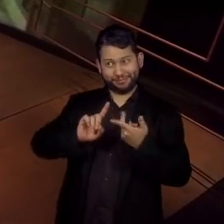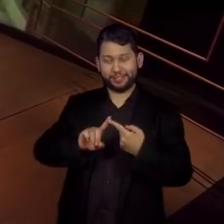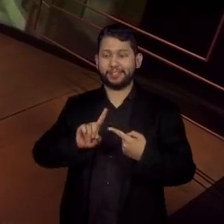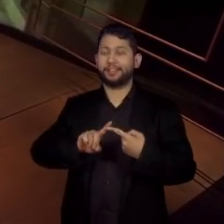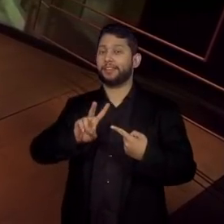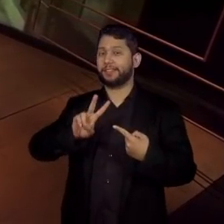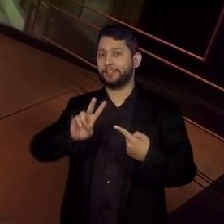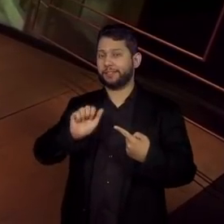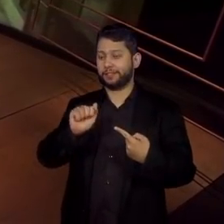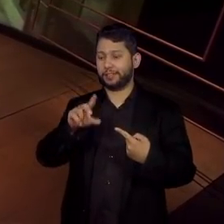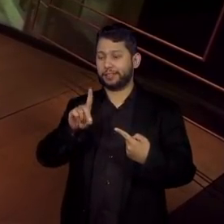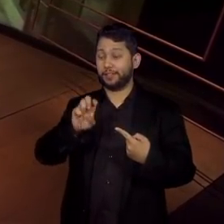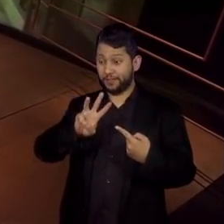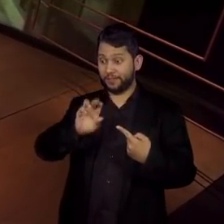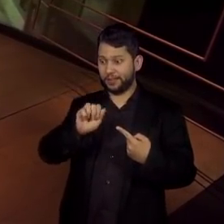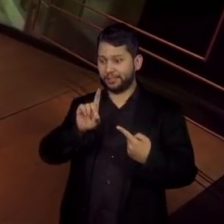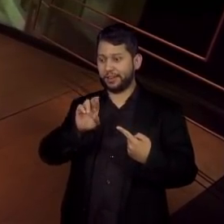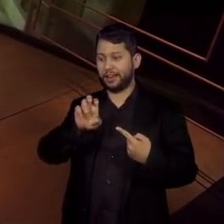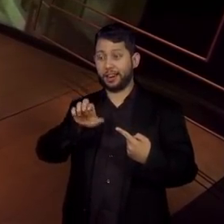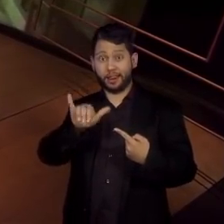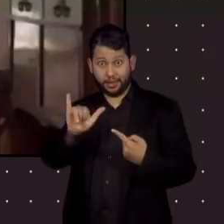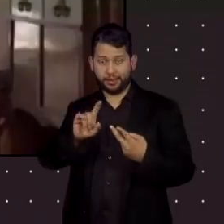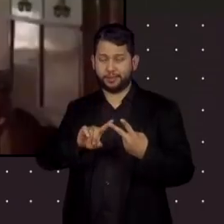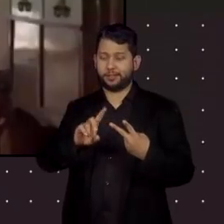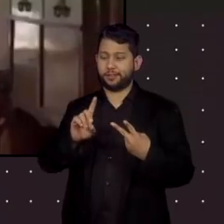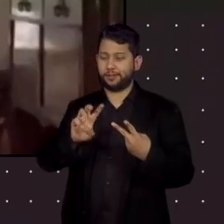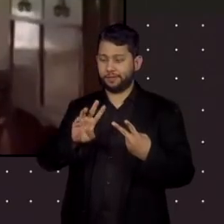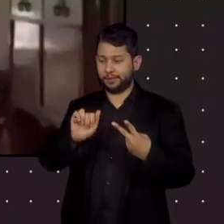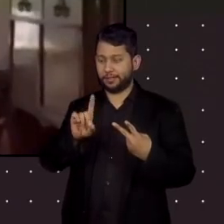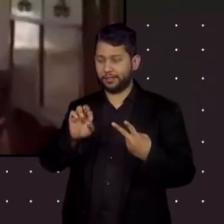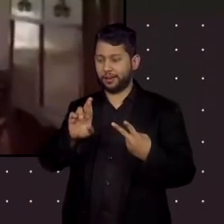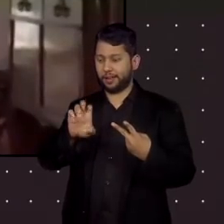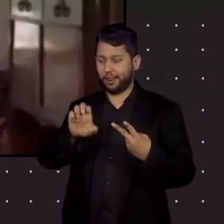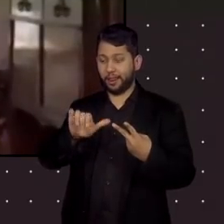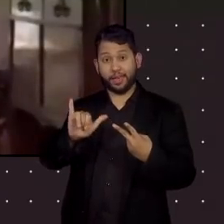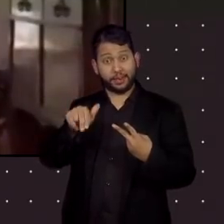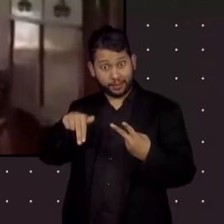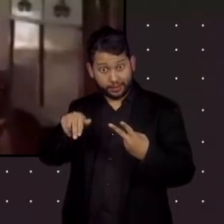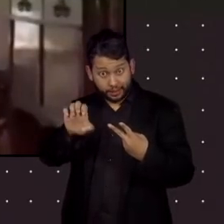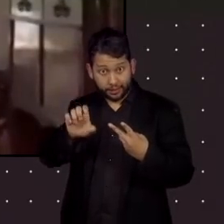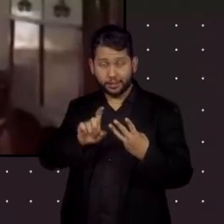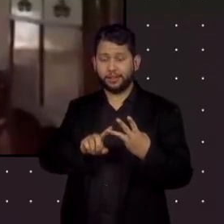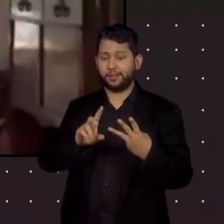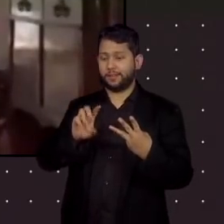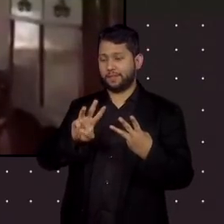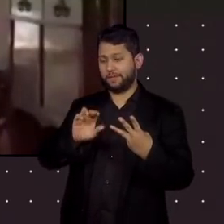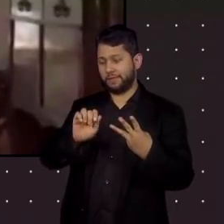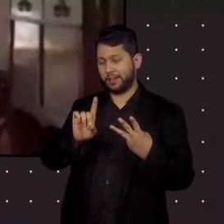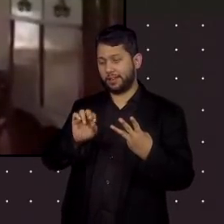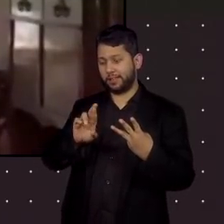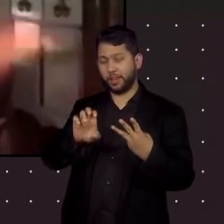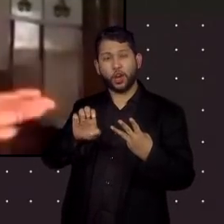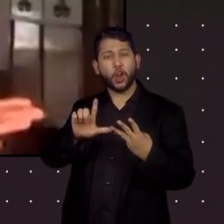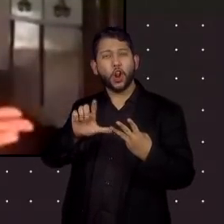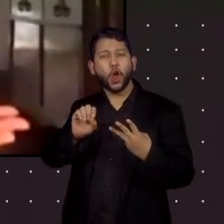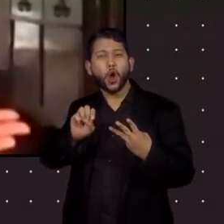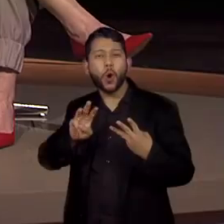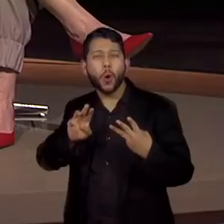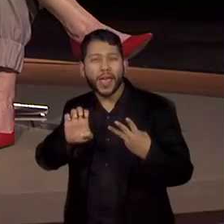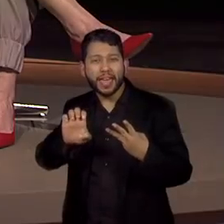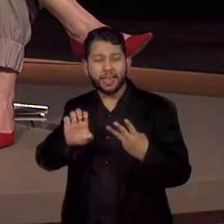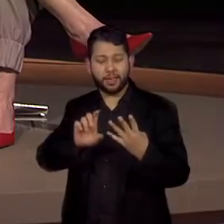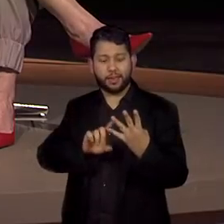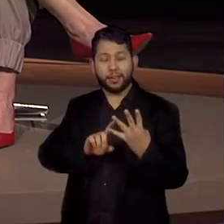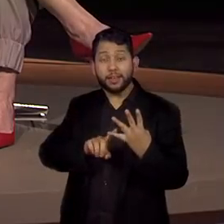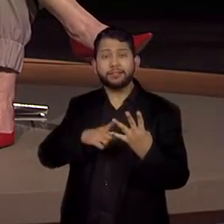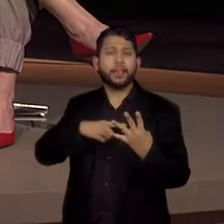Vanderlei o primeiro. Vanderlei, Vanderlene, Vanderlei, Vanderleia, Vanderbil, Vanderte, Vanderlô e dois gêmeos que não